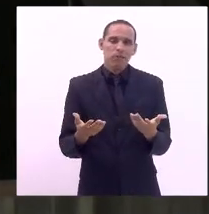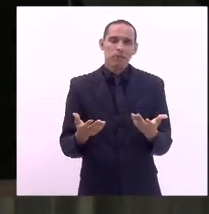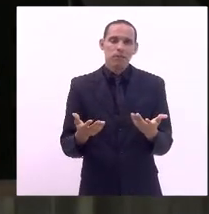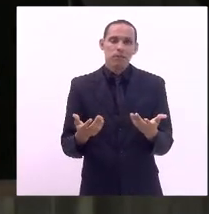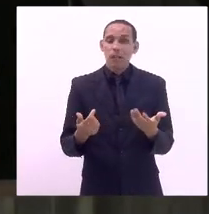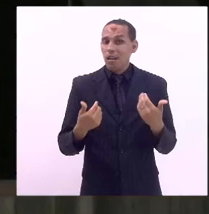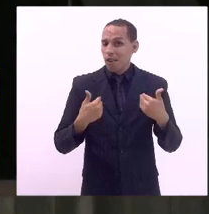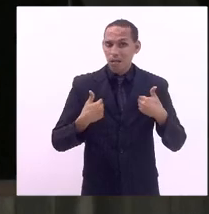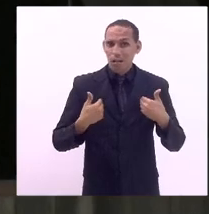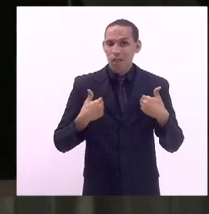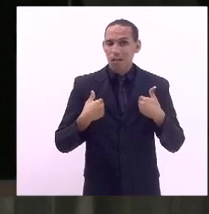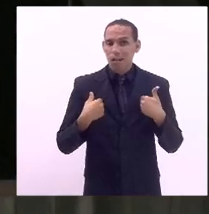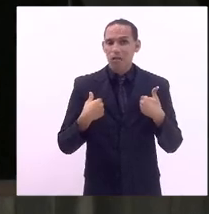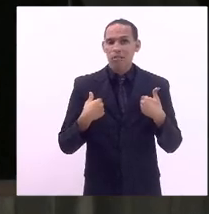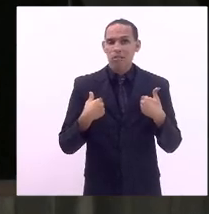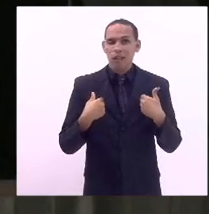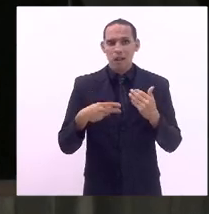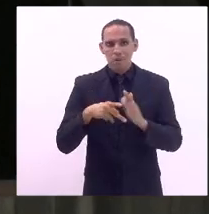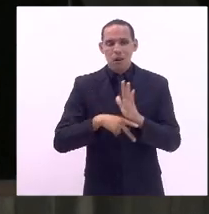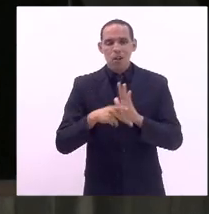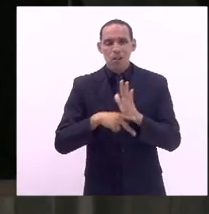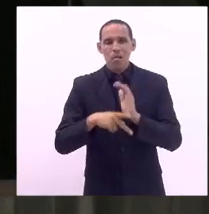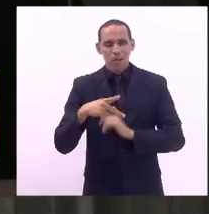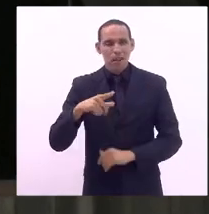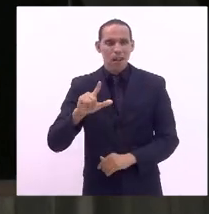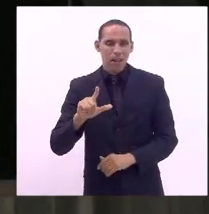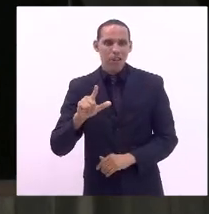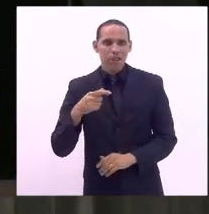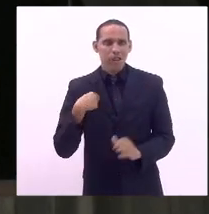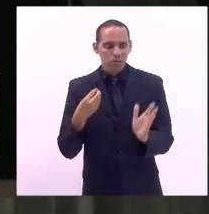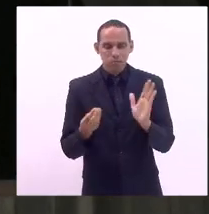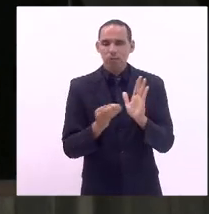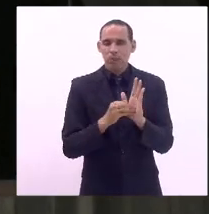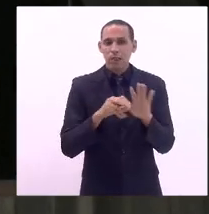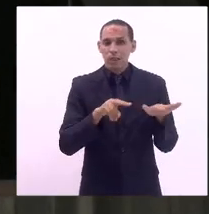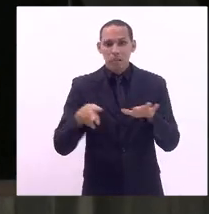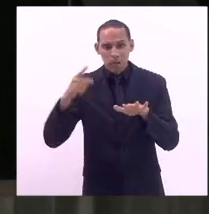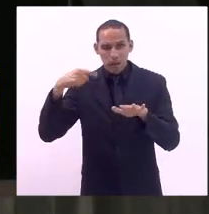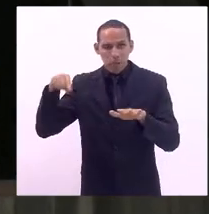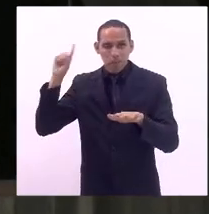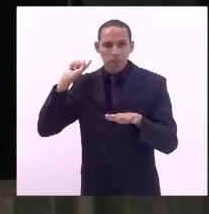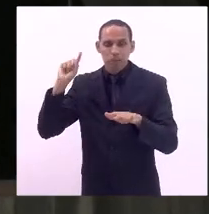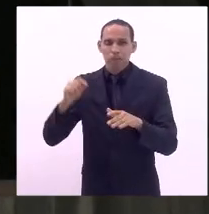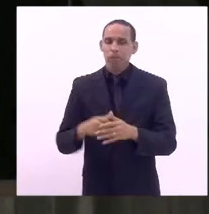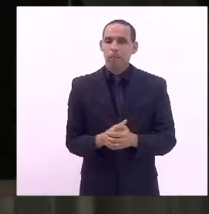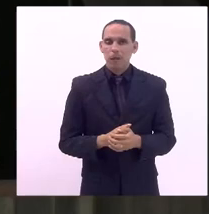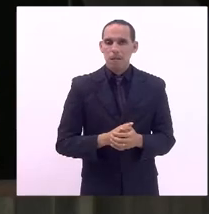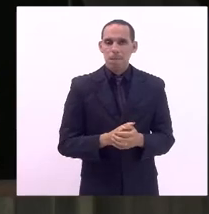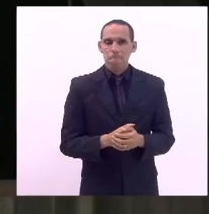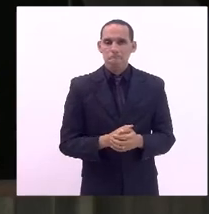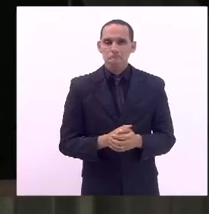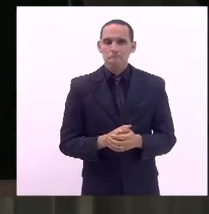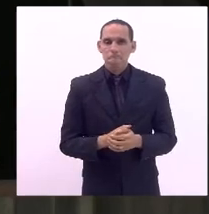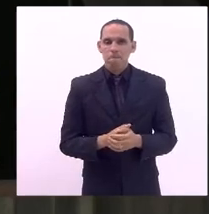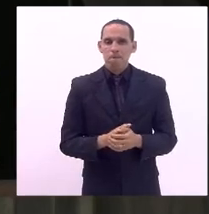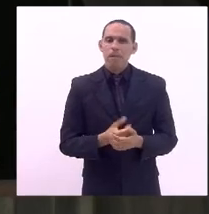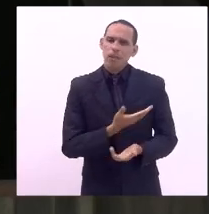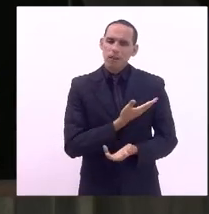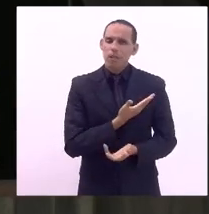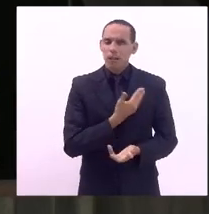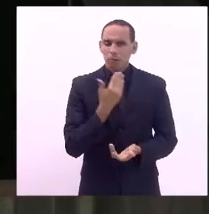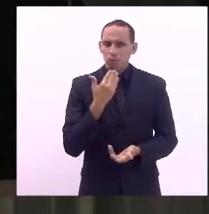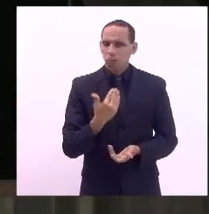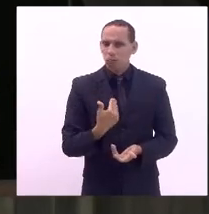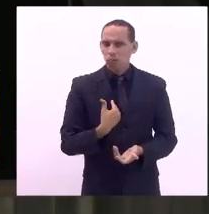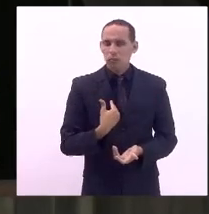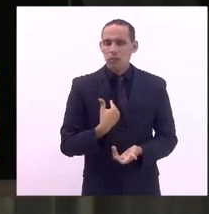Eu mesmo protocolei um projeto de lei na semana passada, a pedido de alguns companheiros,